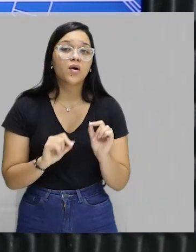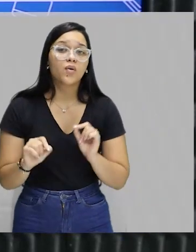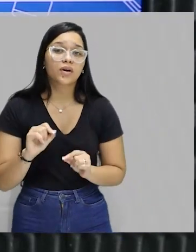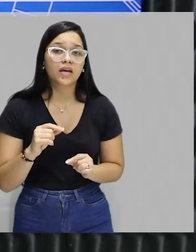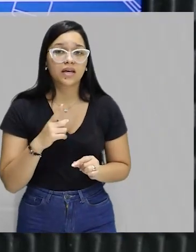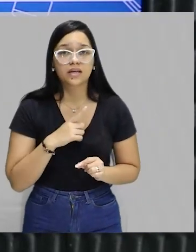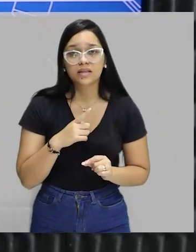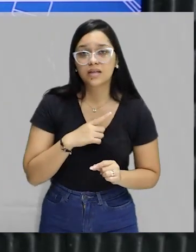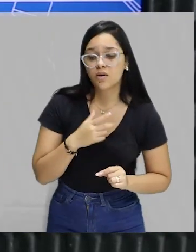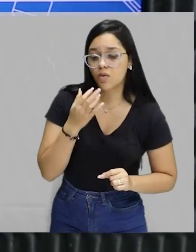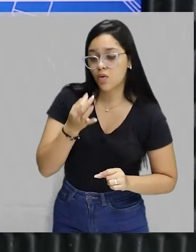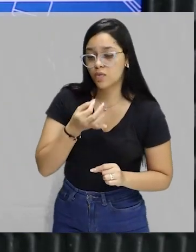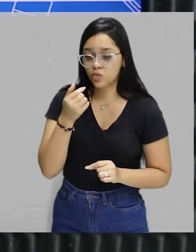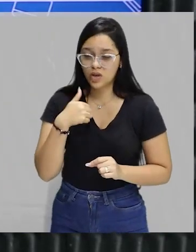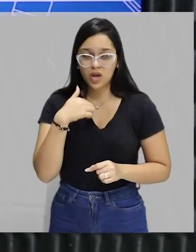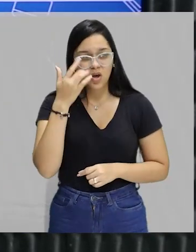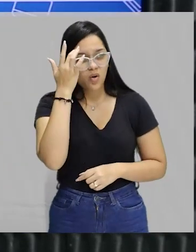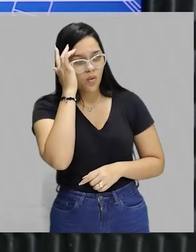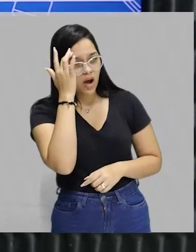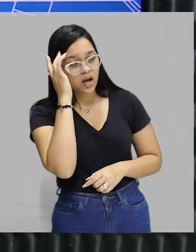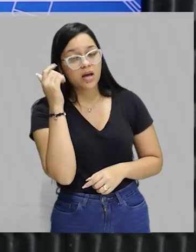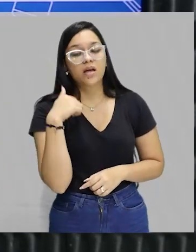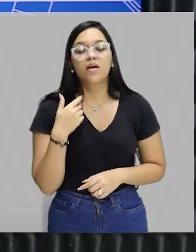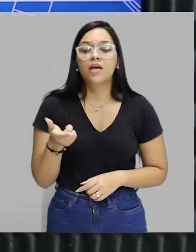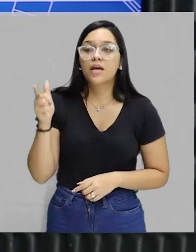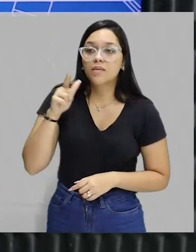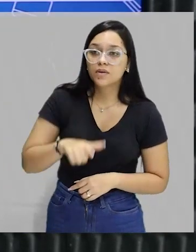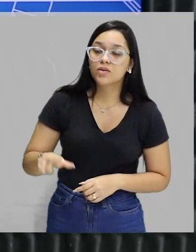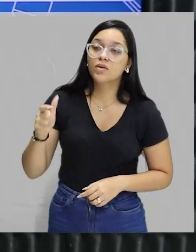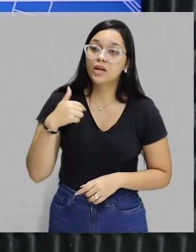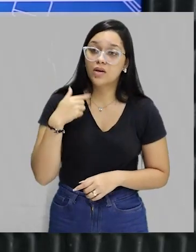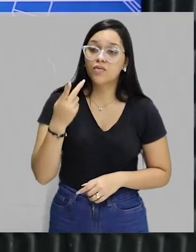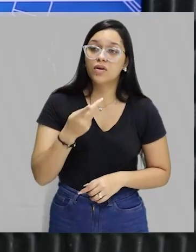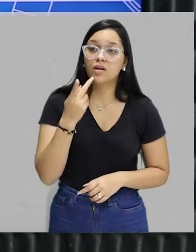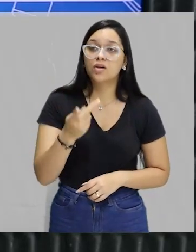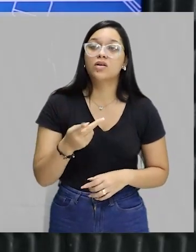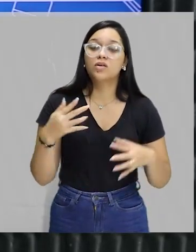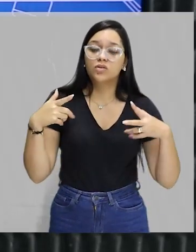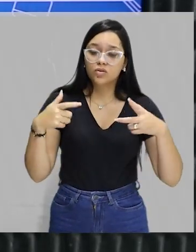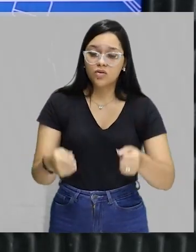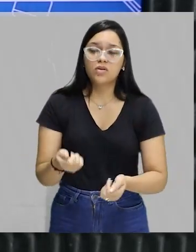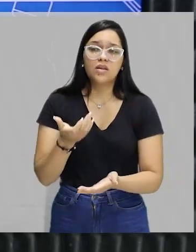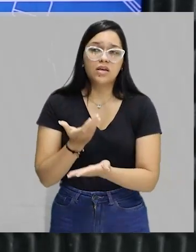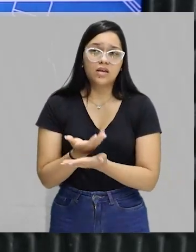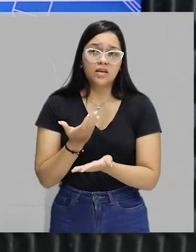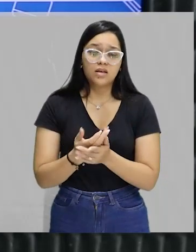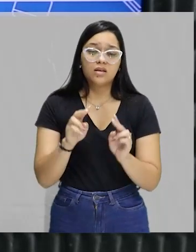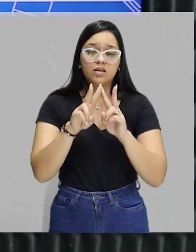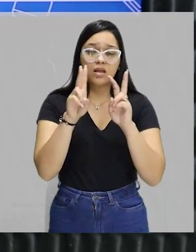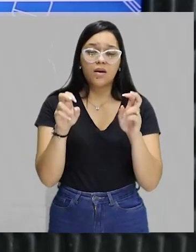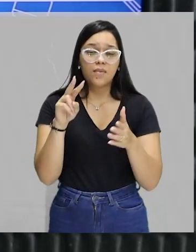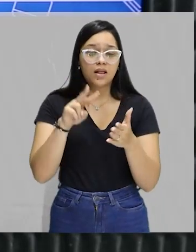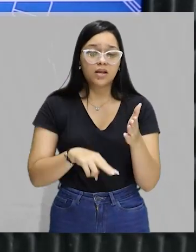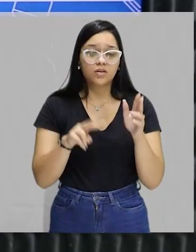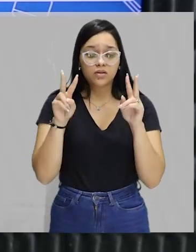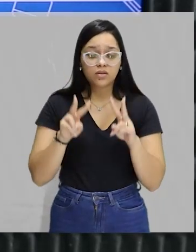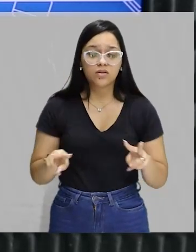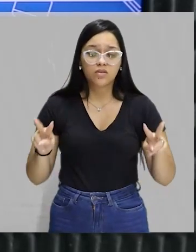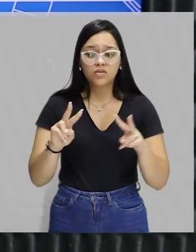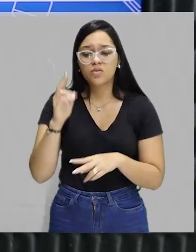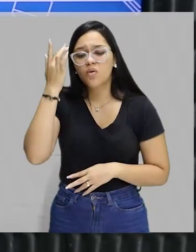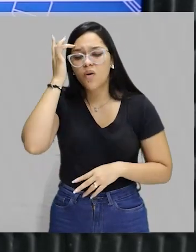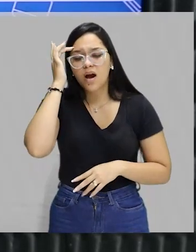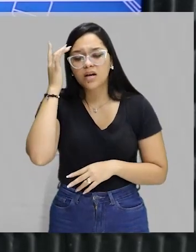e parta uma opinião do eu acho. Vou repetir. Eu estou falando isso todas as aulas sobre leitura de imagem. Não ache